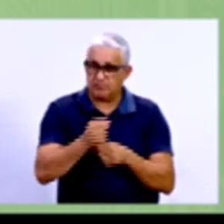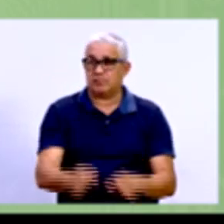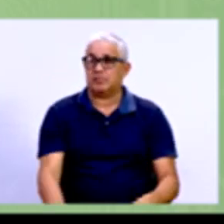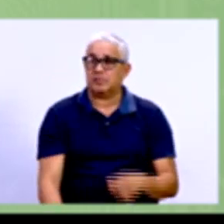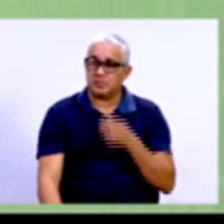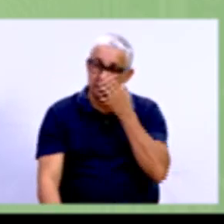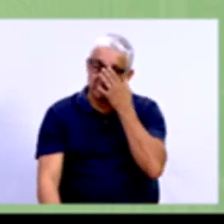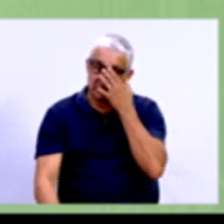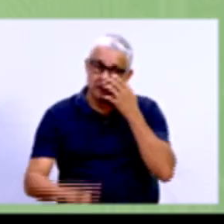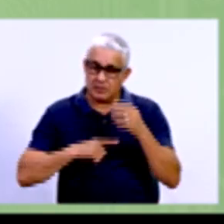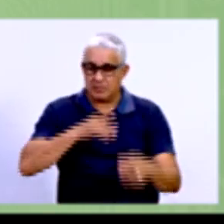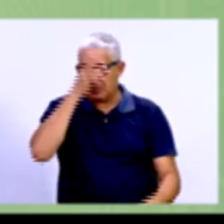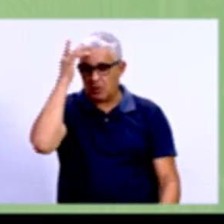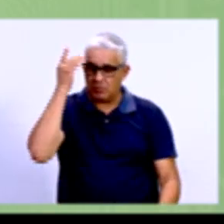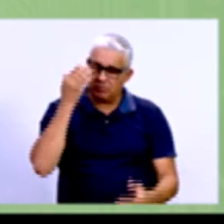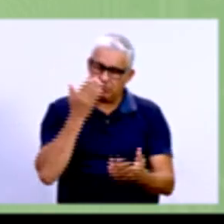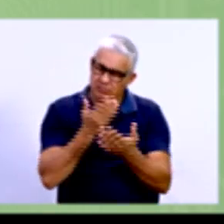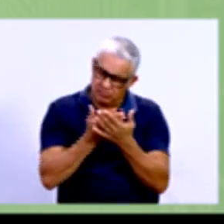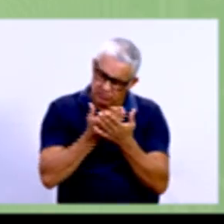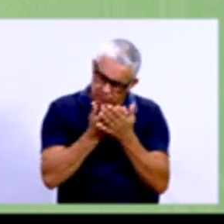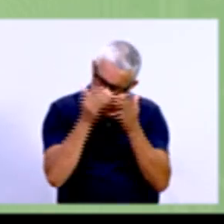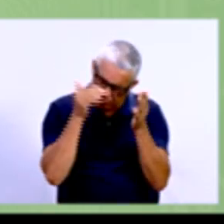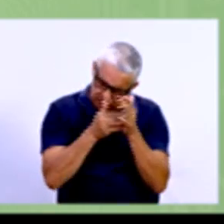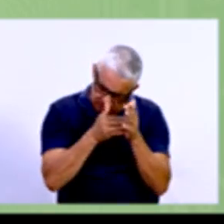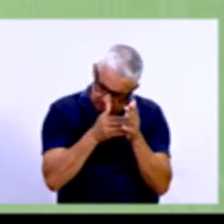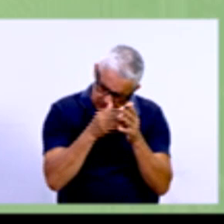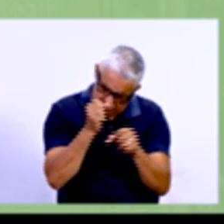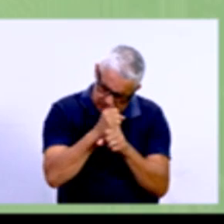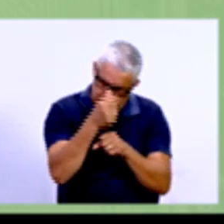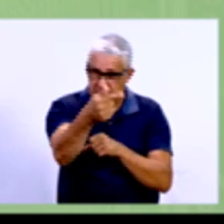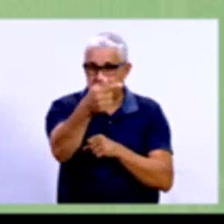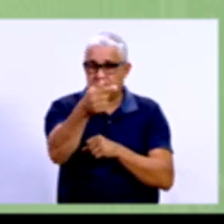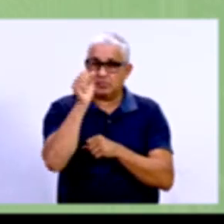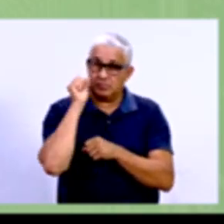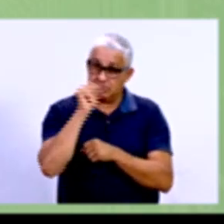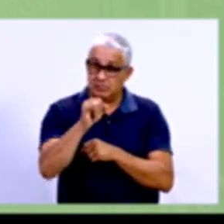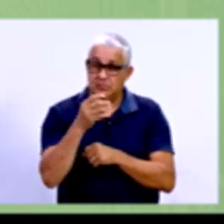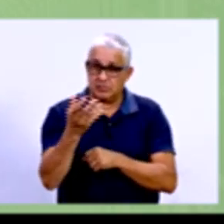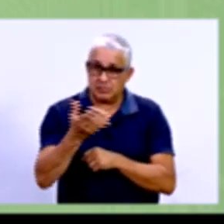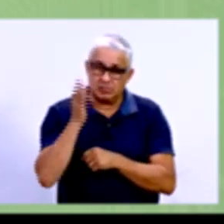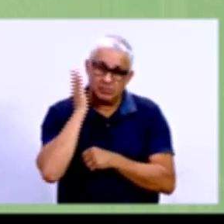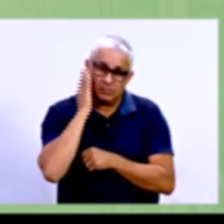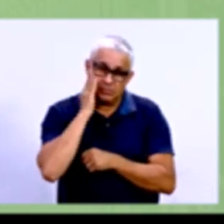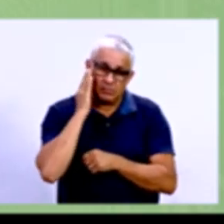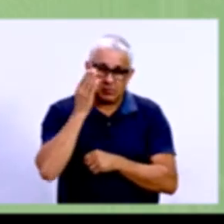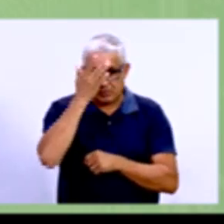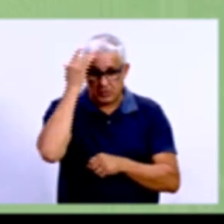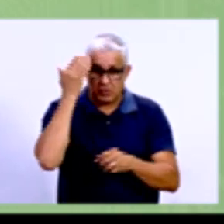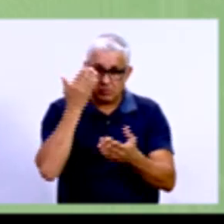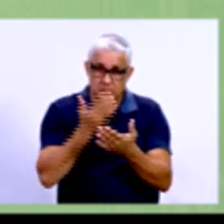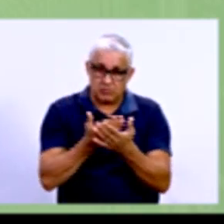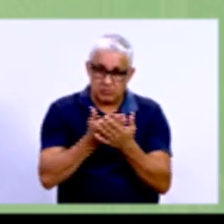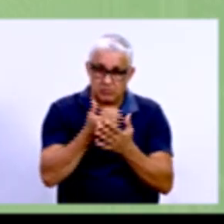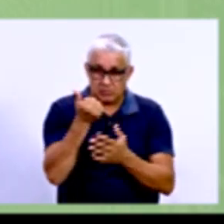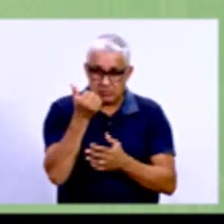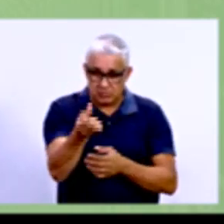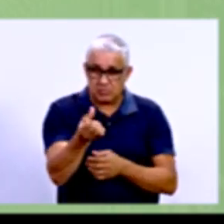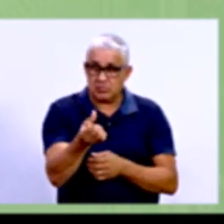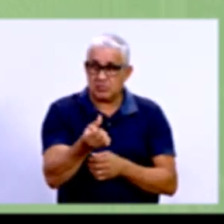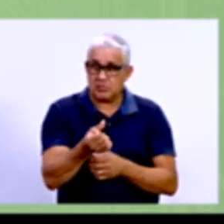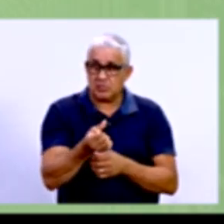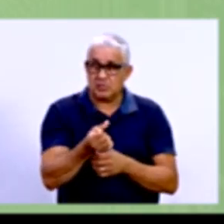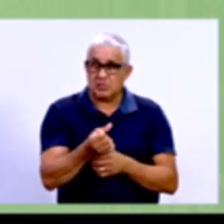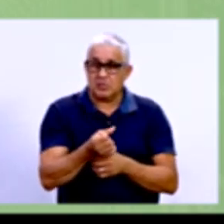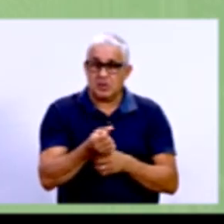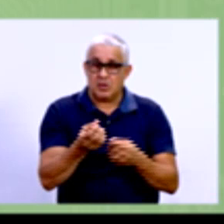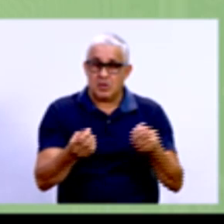gente tinha lá pessoas que tinham estudado até 7 anos. Se eu quiser saber de uma pessoa que estudou 16 anos, é a gente pegar esse valor